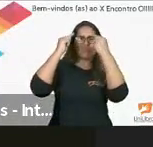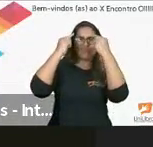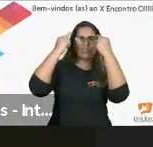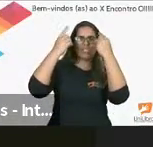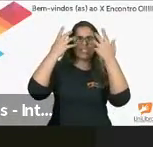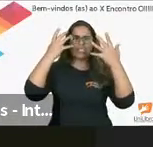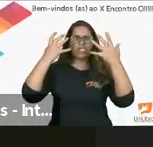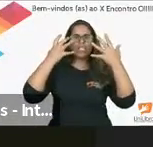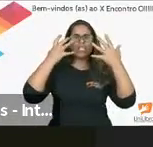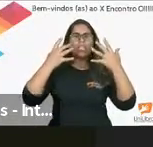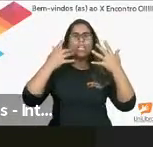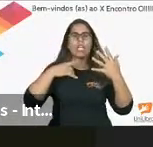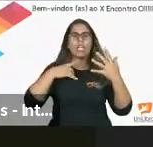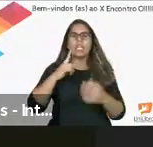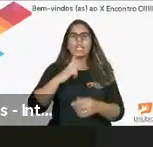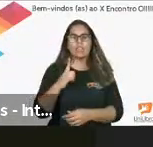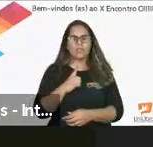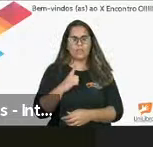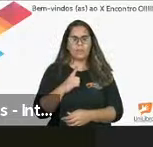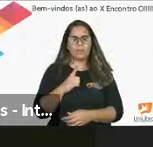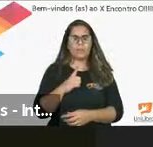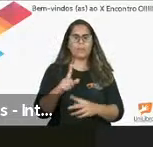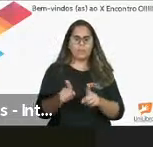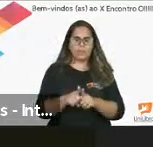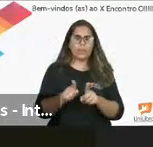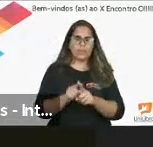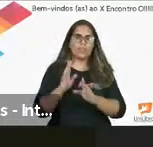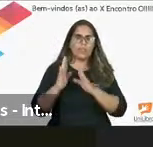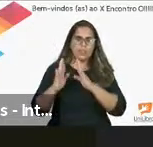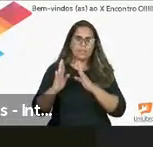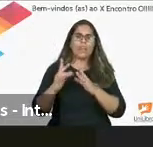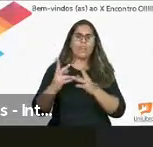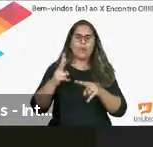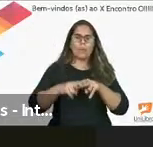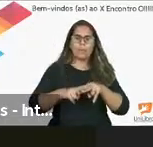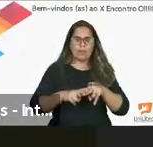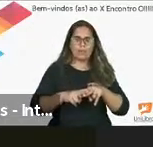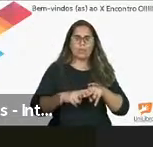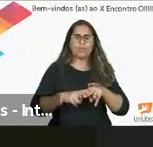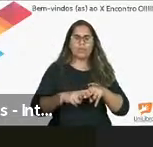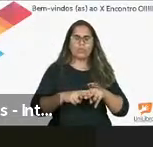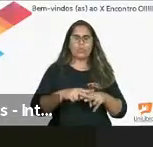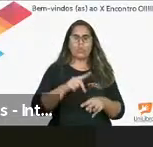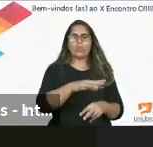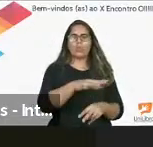num intervalo também pequeno, ele ficou preso em um cubículo que tinha